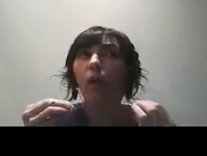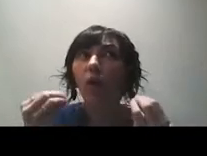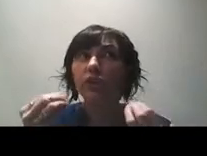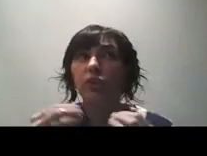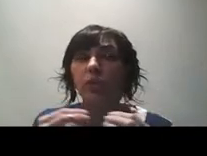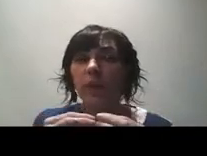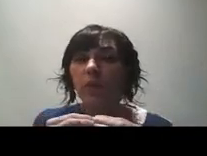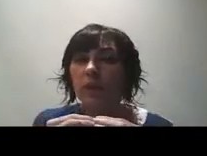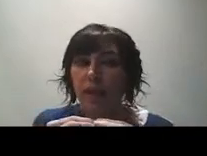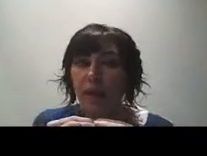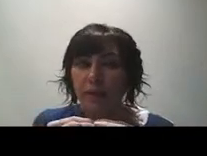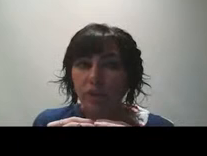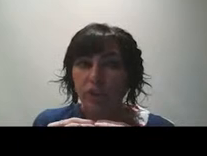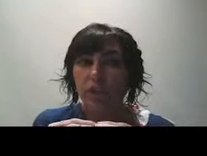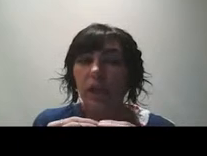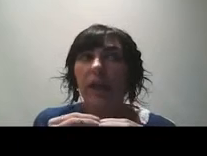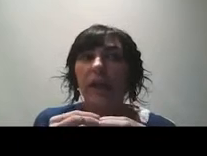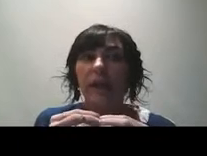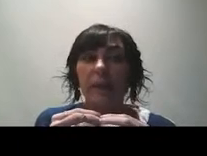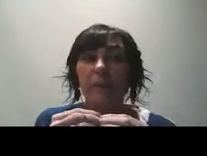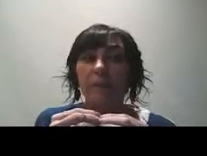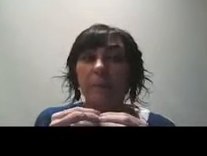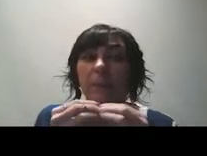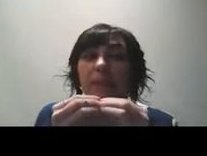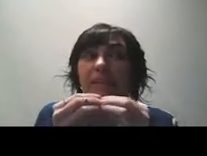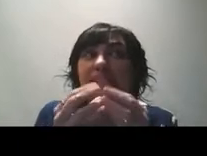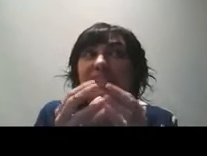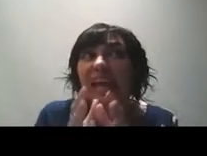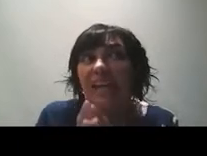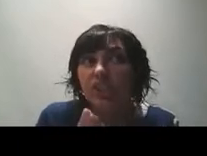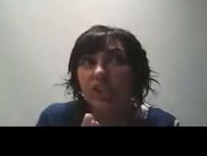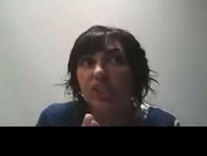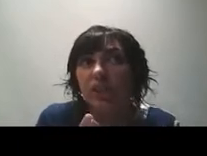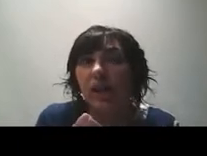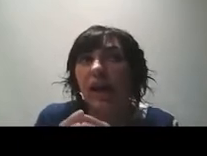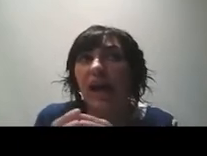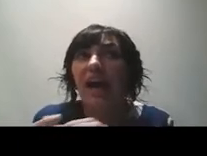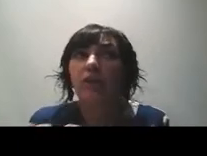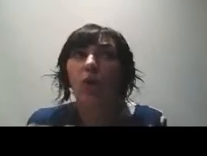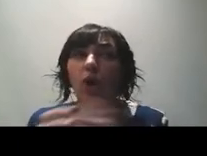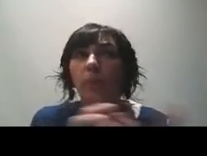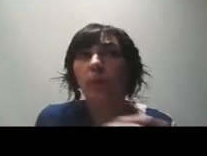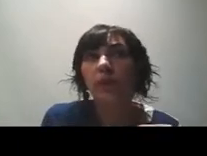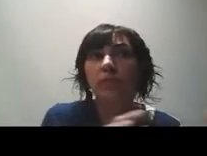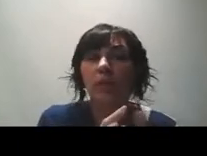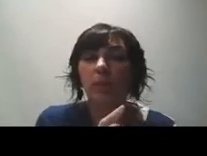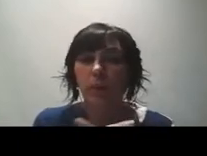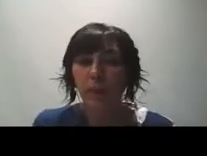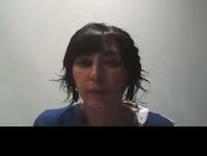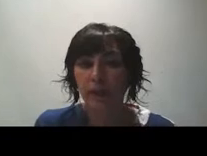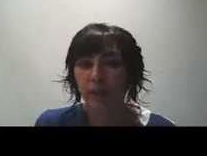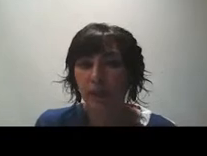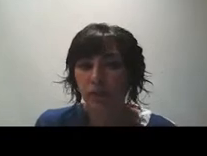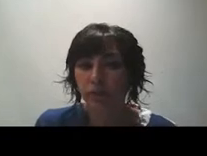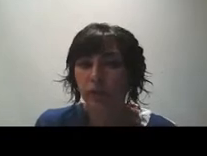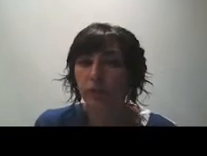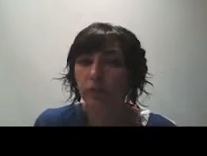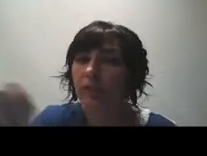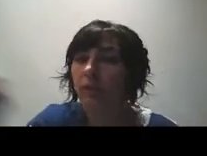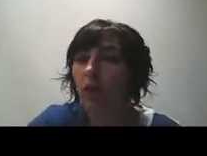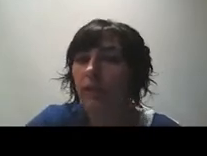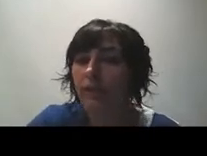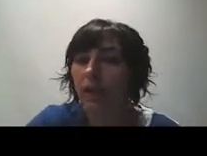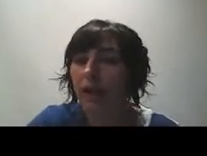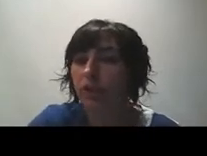hoje o meu cliente é sente a dor por não ter um problema dele